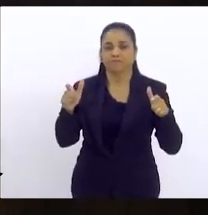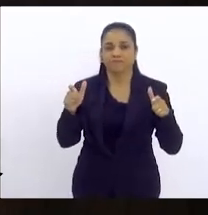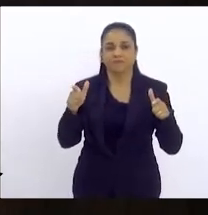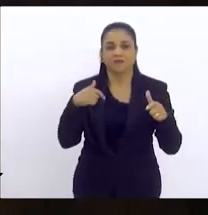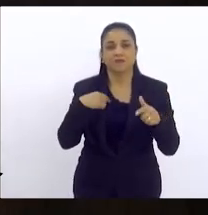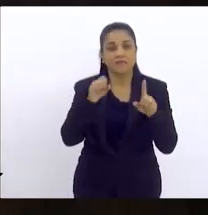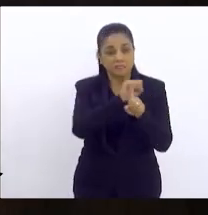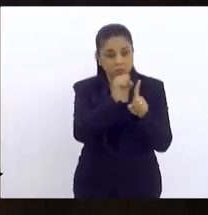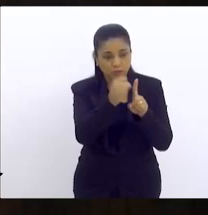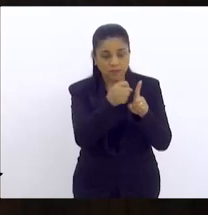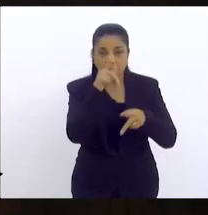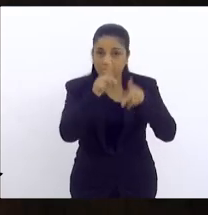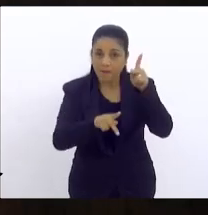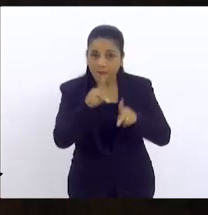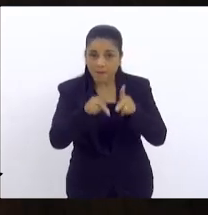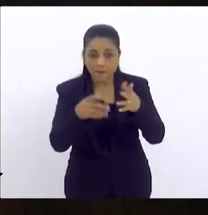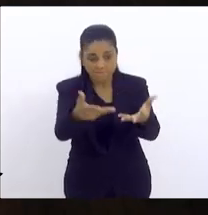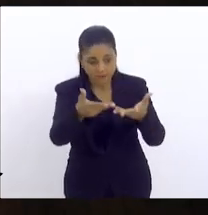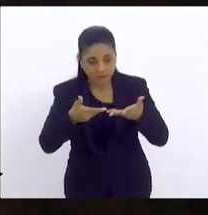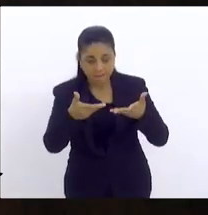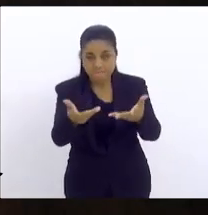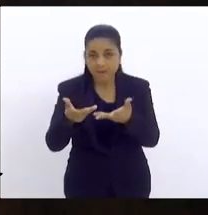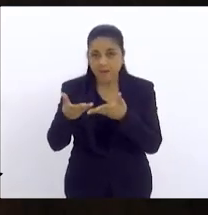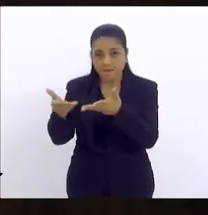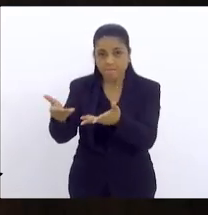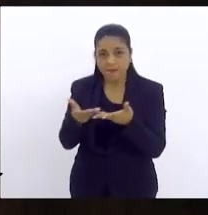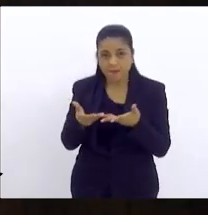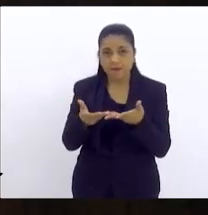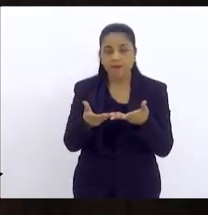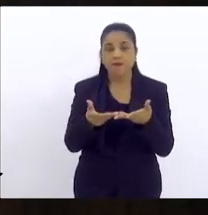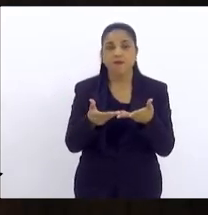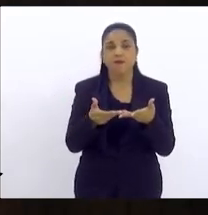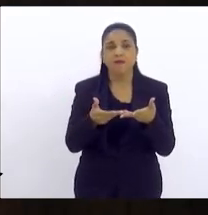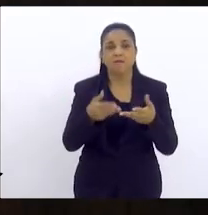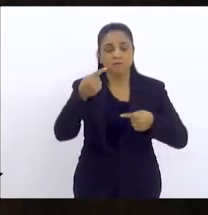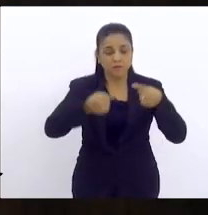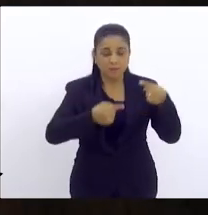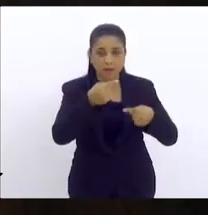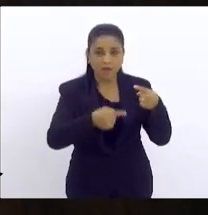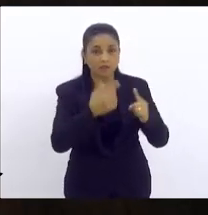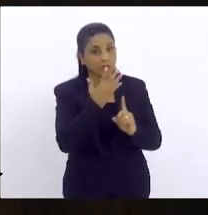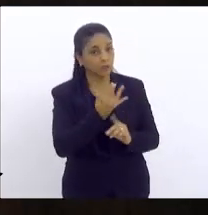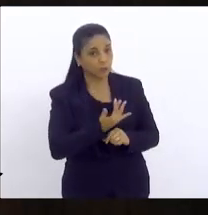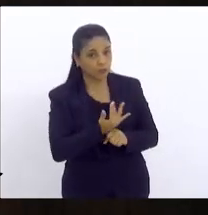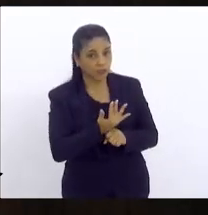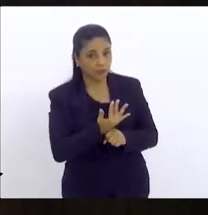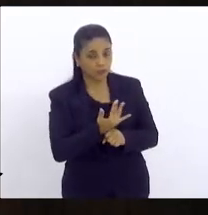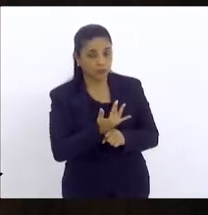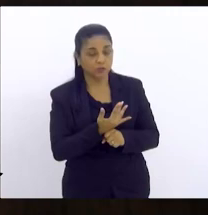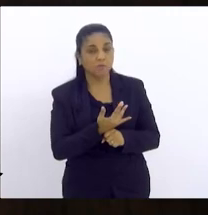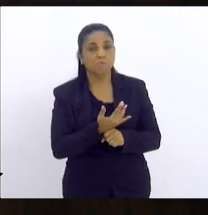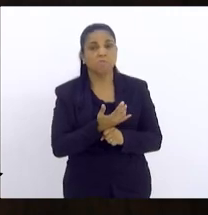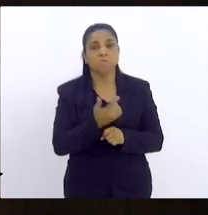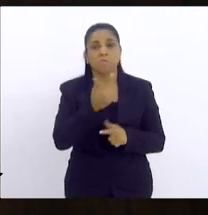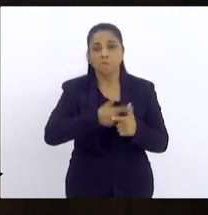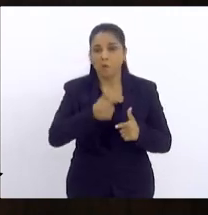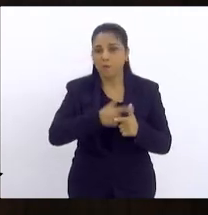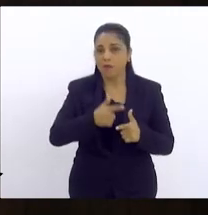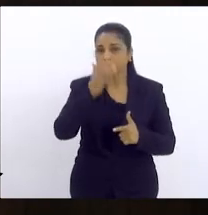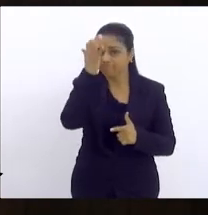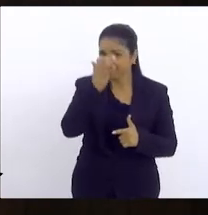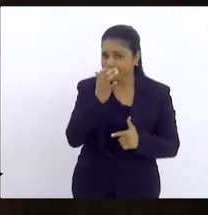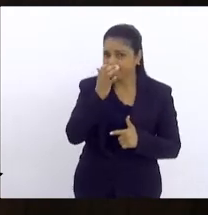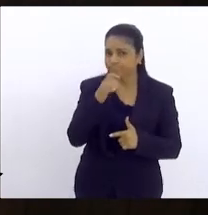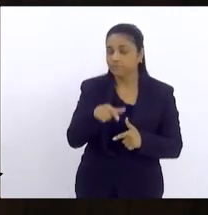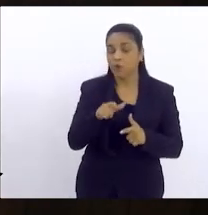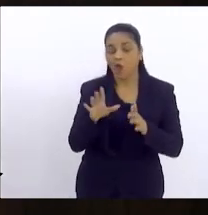tem que trazer a sociedade civil também para esse debate vou dar um exemplo ali de Duque de Caxias a gente está com problema sério que